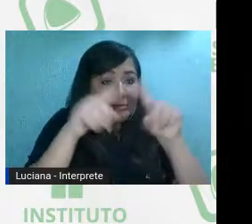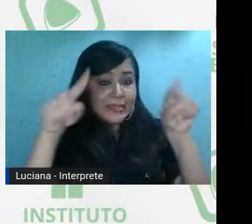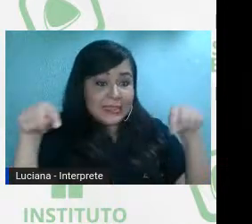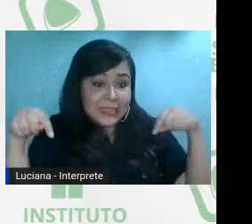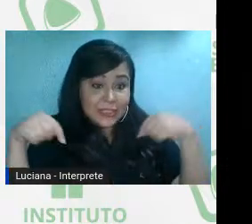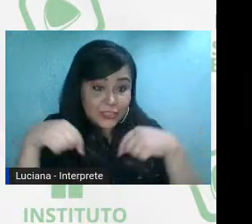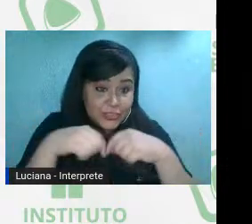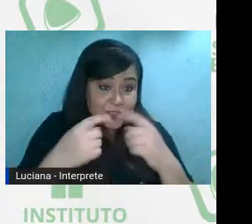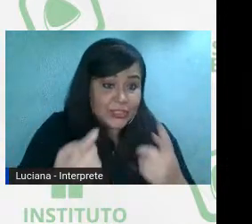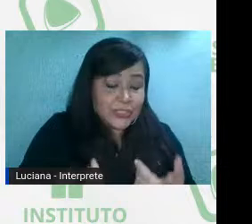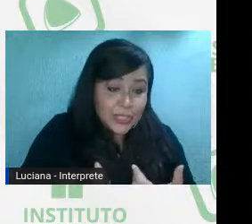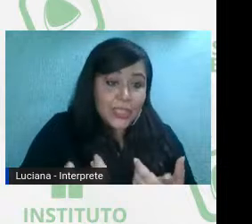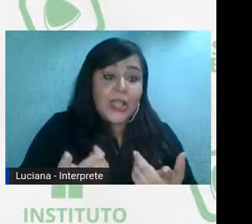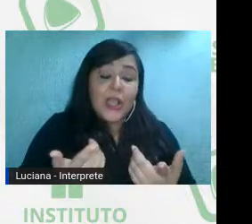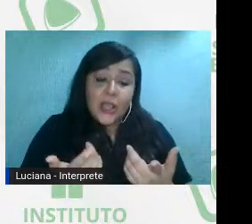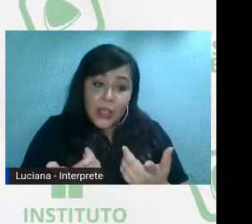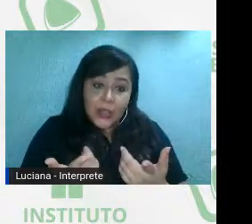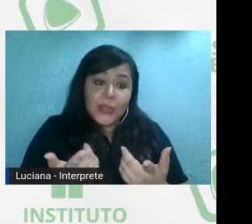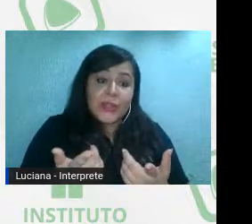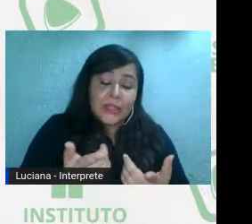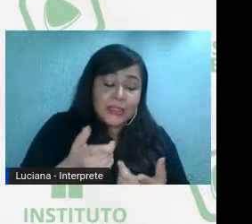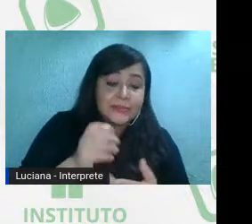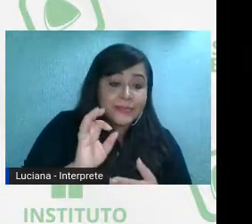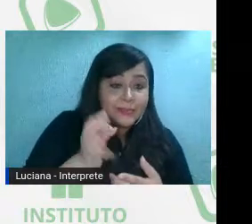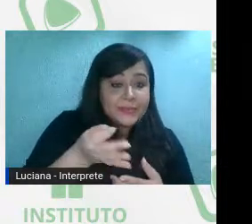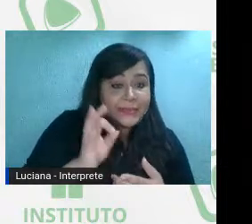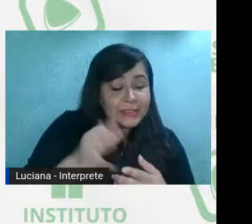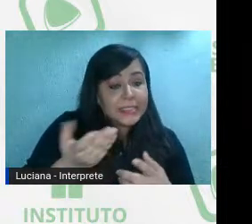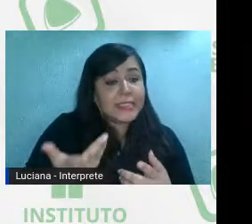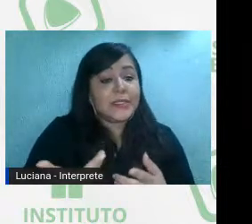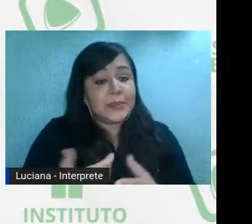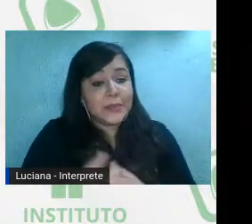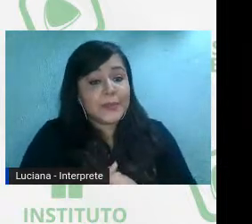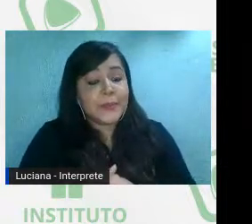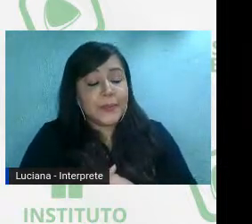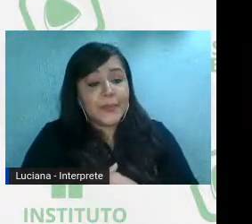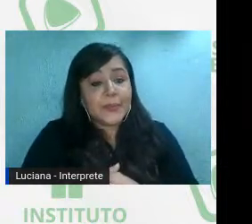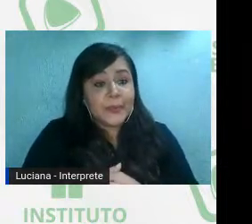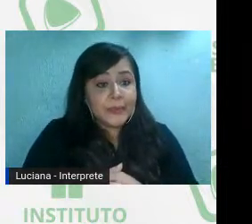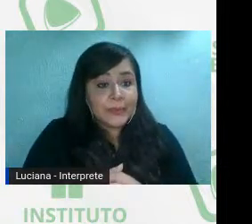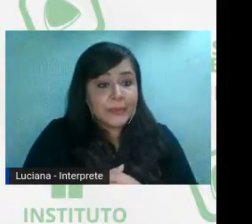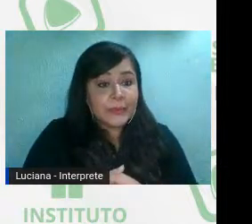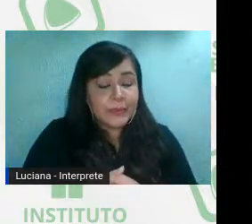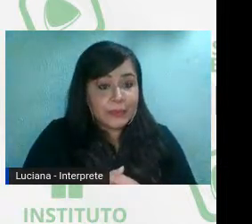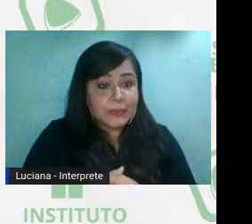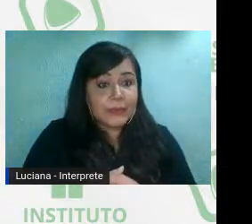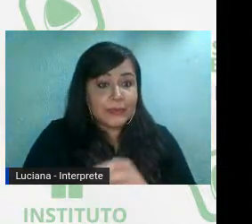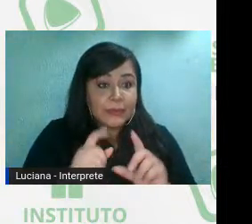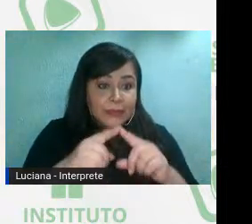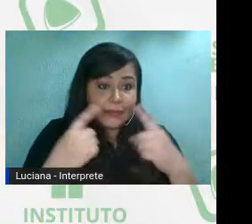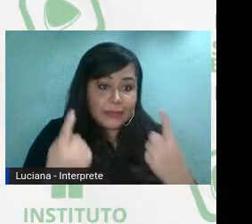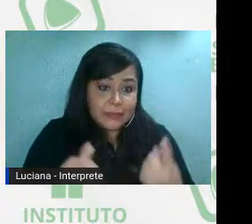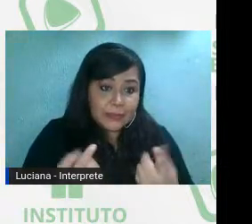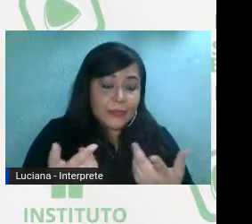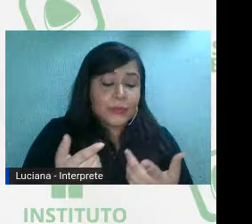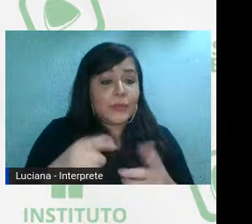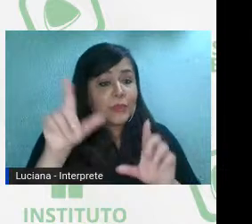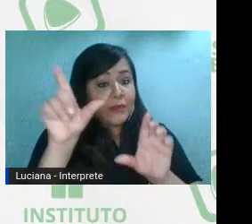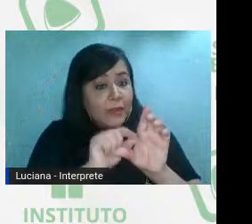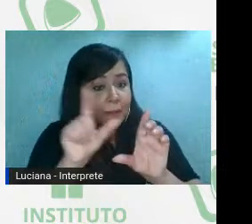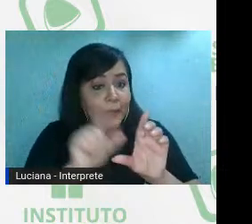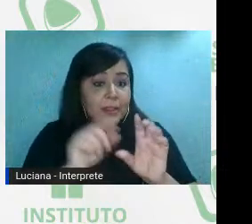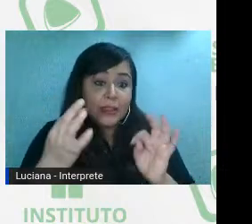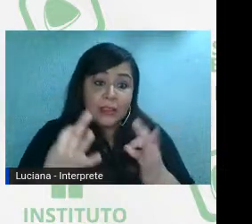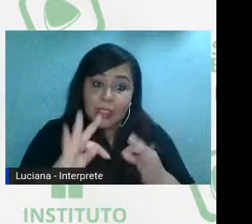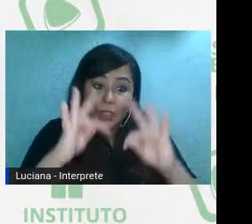contexto, quanto mais tragamos para dentro da sala de aula também essas ferramentas, melhor e